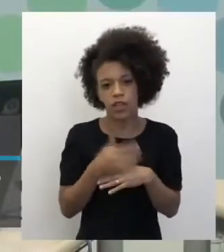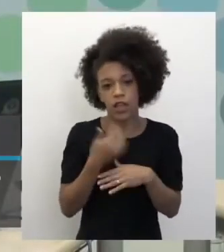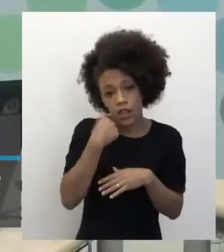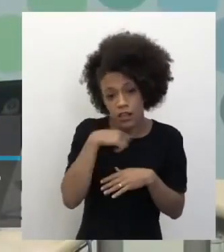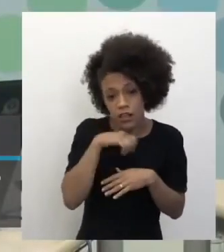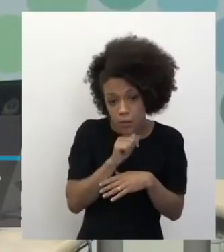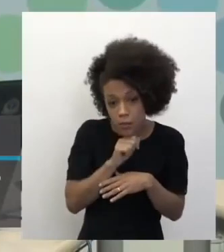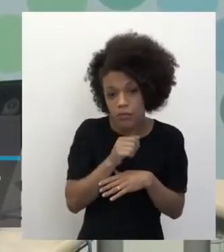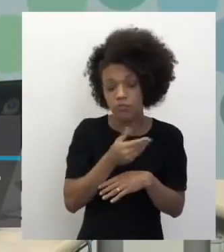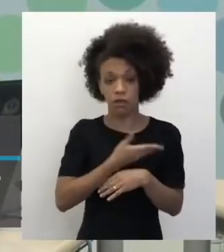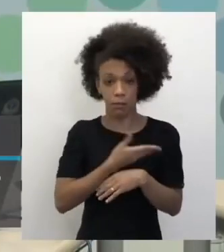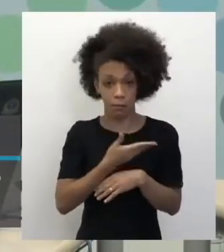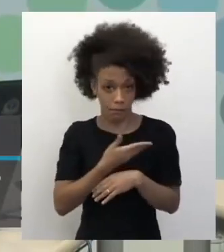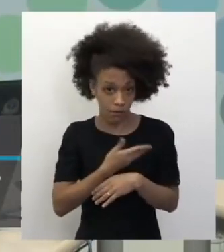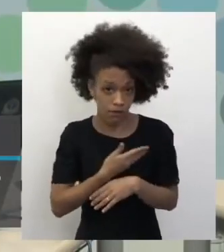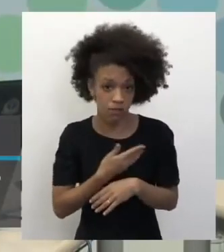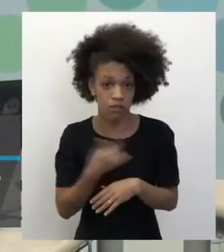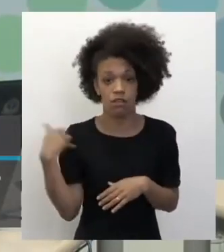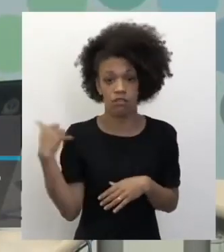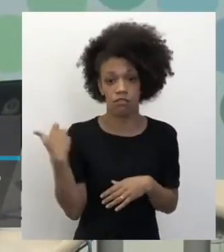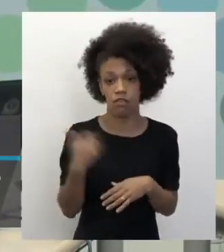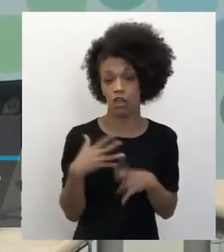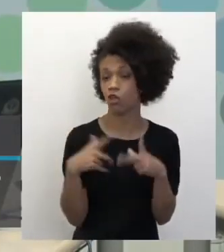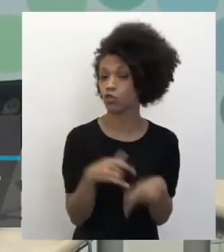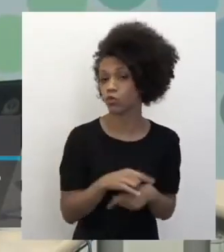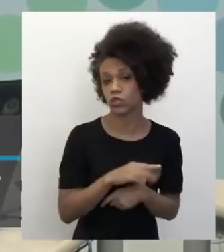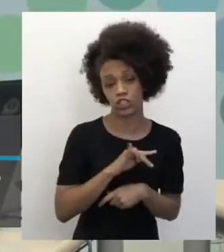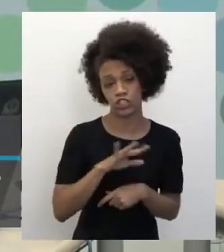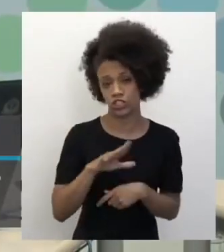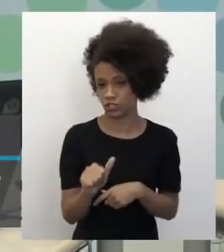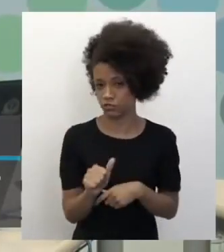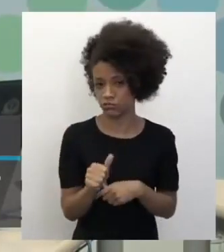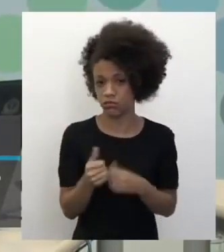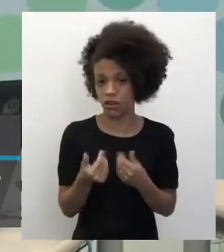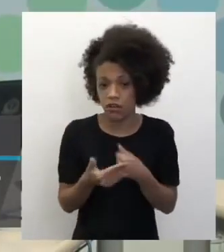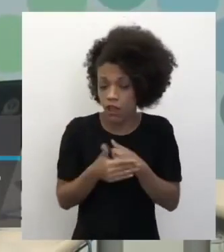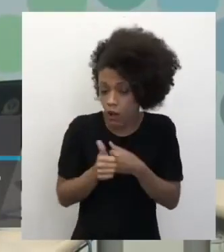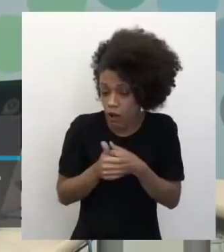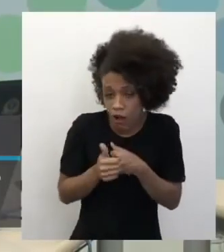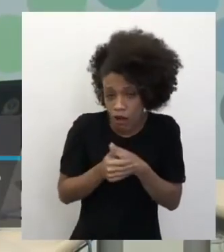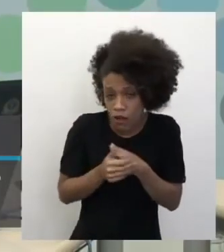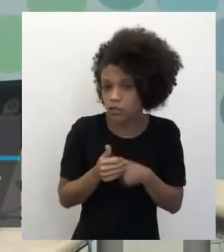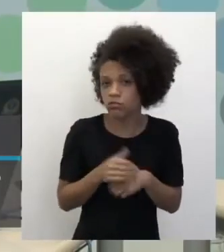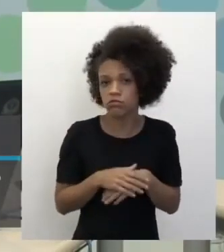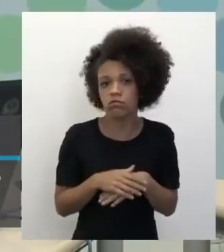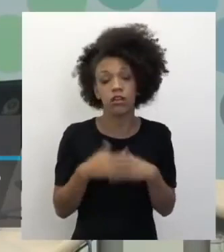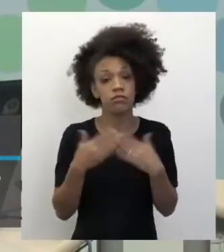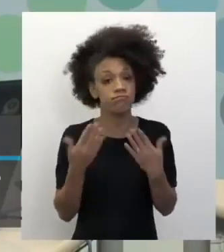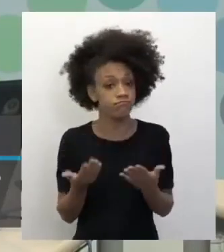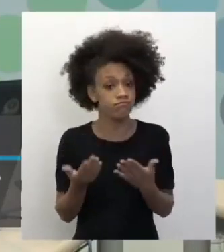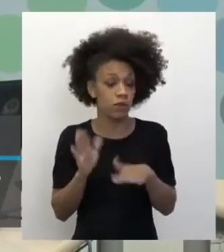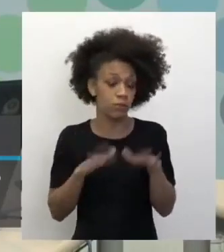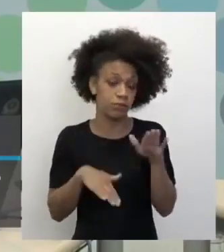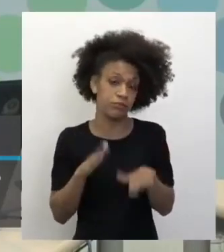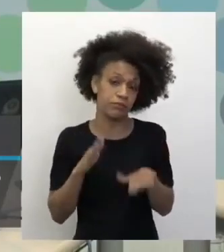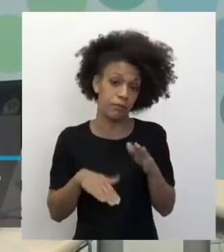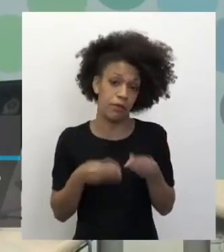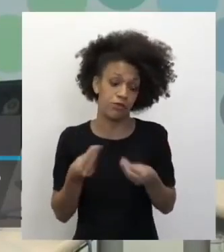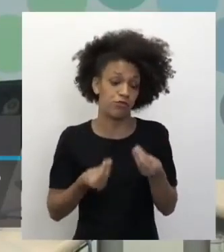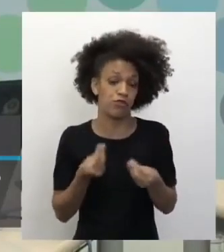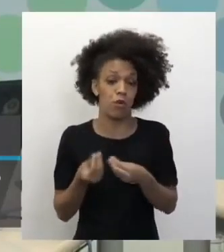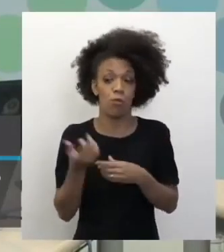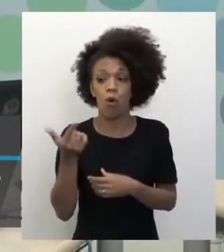minhas amigas, quando eu tinha a idade de vocês, eu chamava todas de tia. E era uma forma carinhosa. Então, acho que depende também de como o